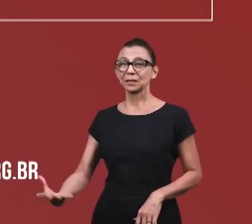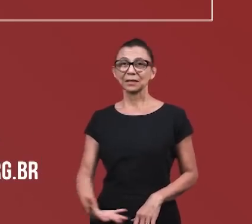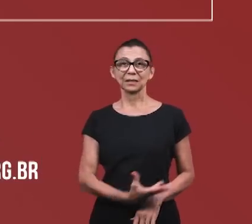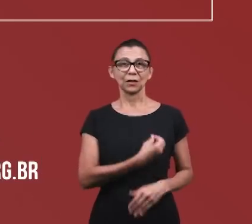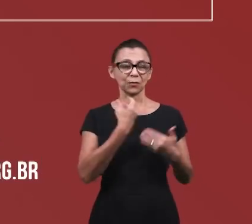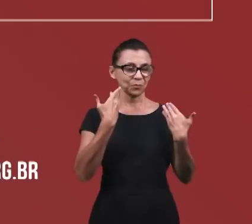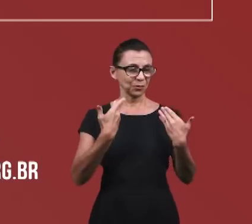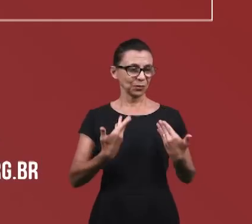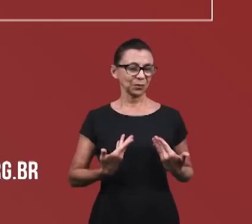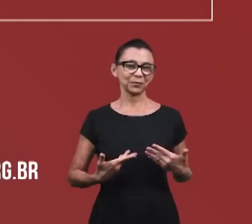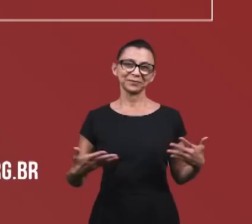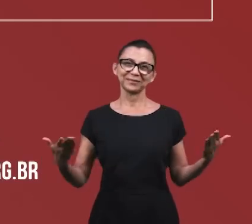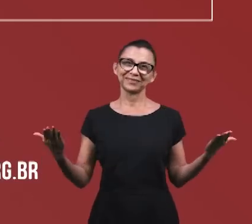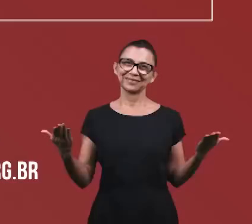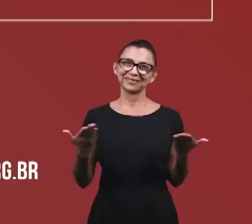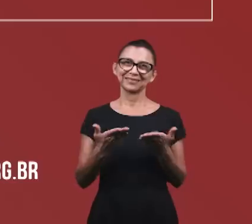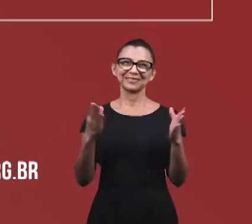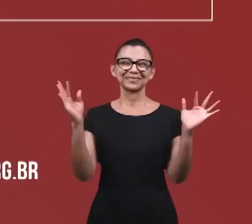agora sou